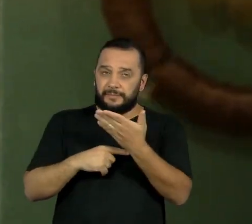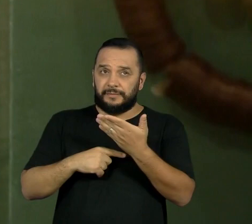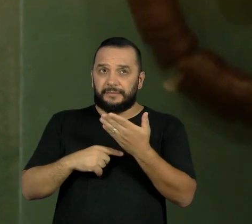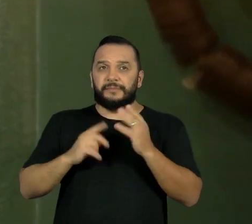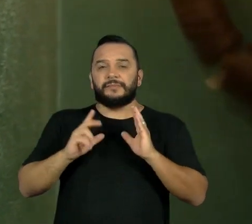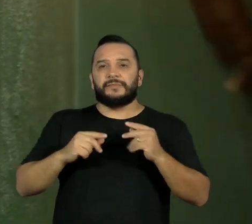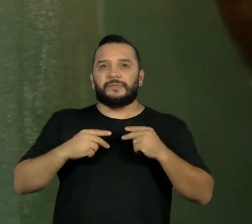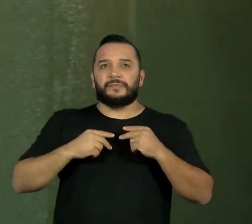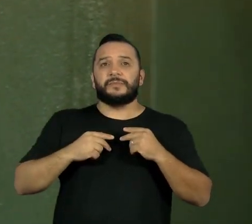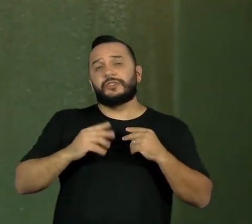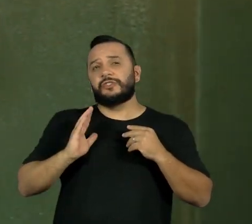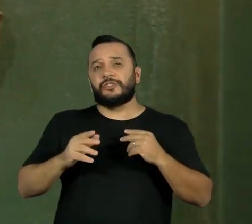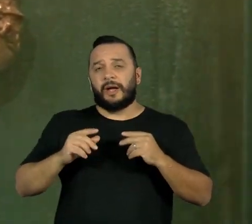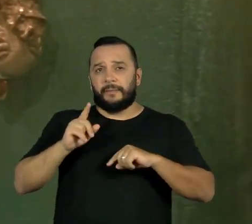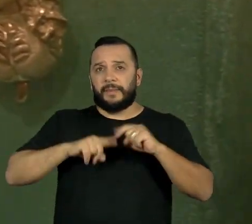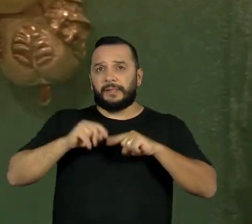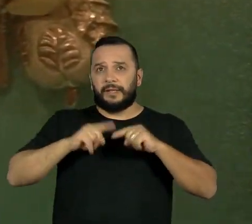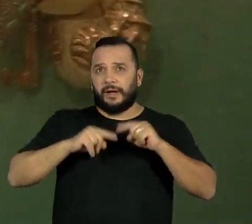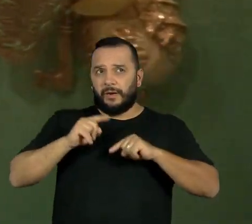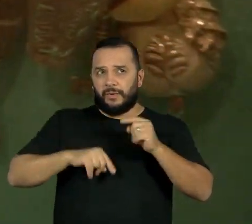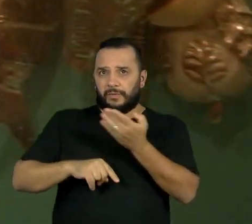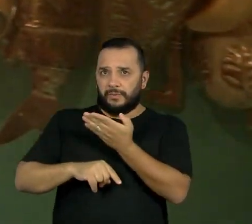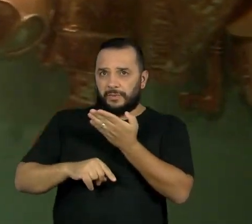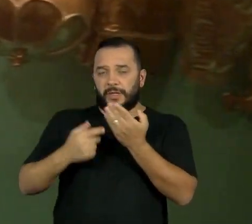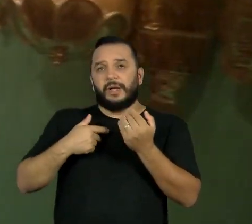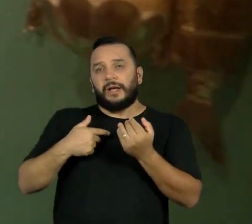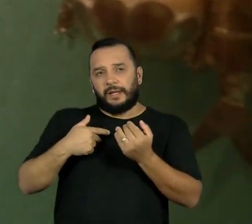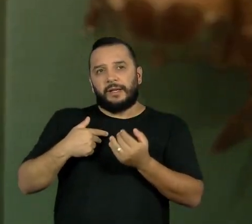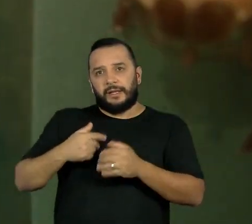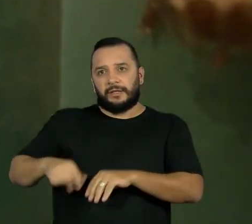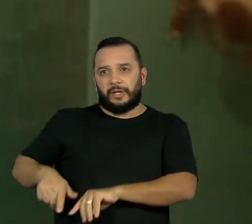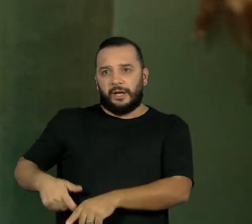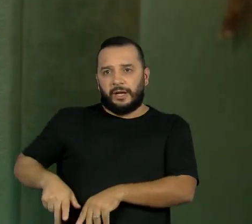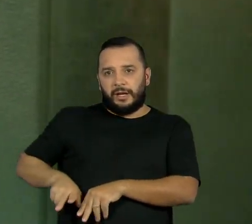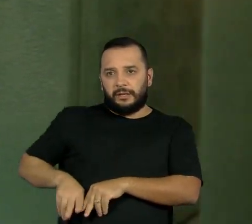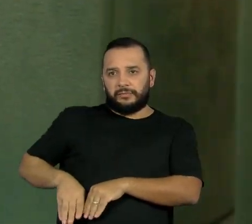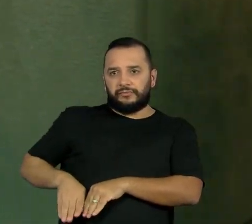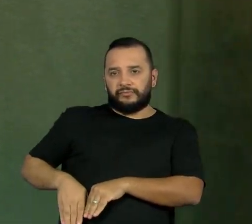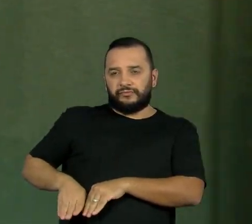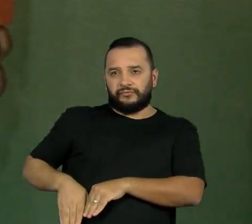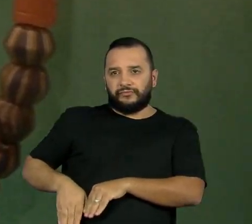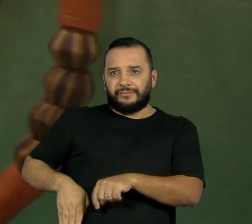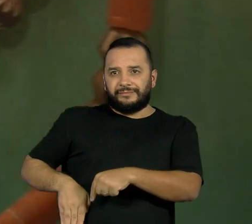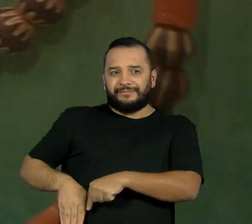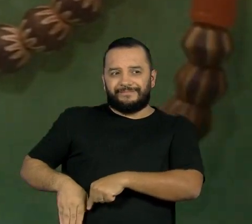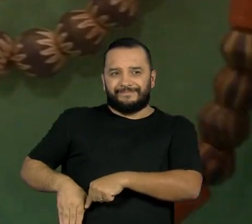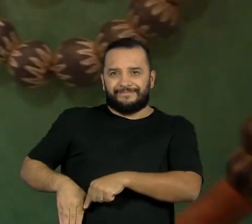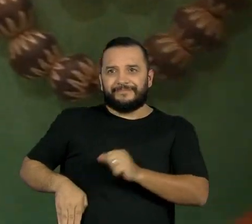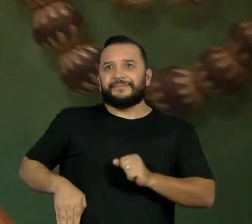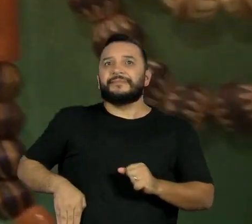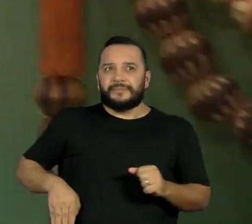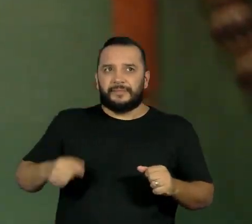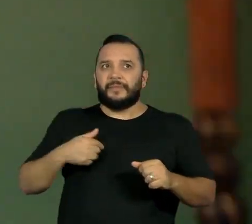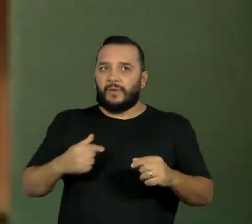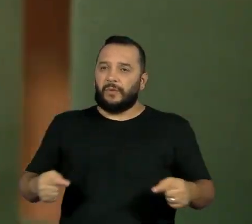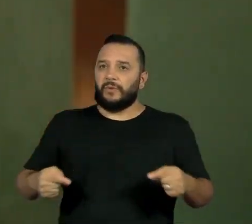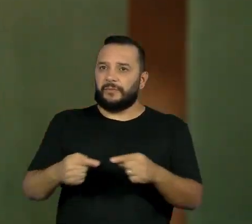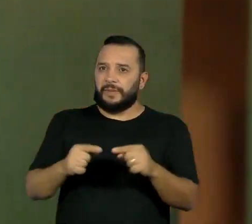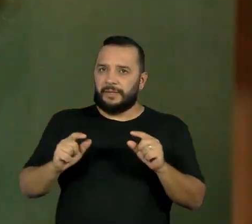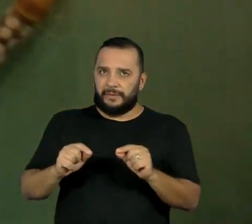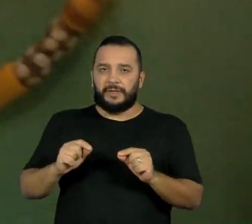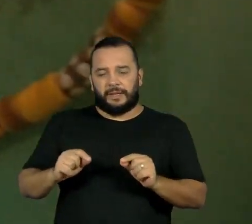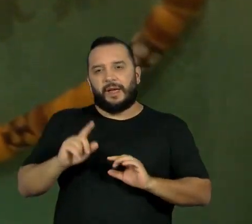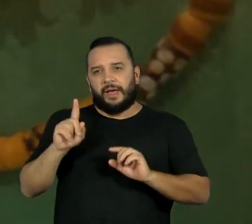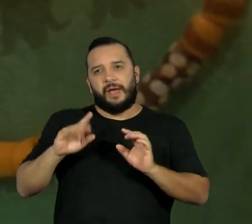são objetos em que essas mulheres negras levavam à cintura e que tem uma relação muito forte, não só de